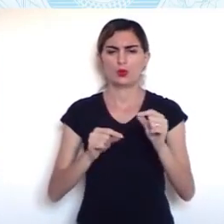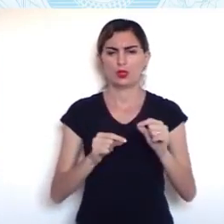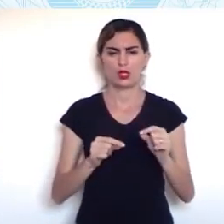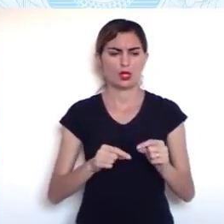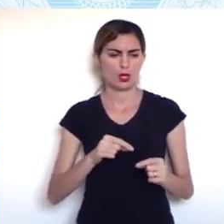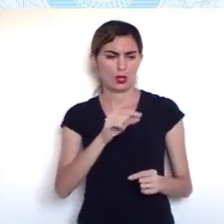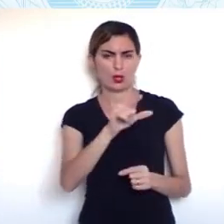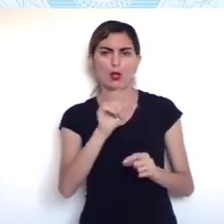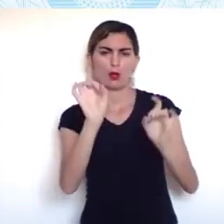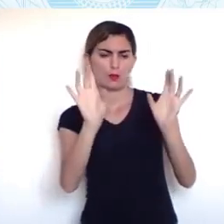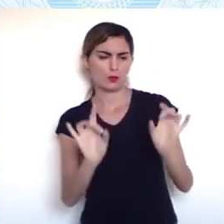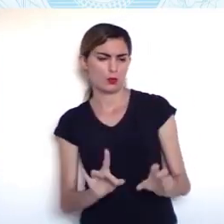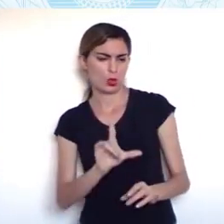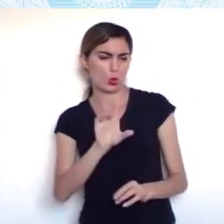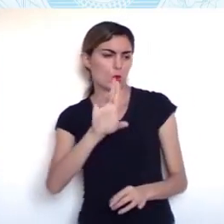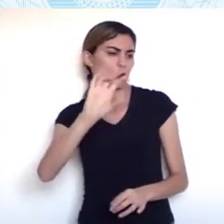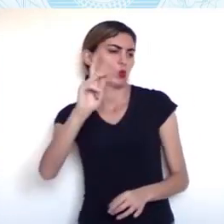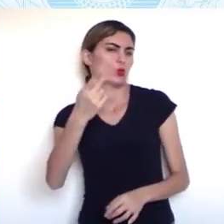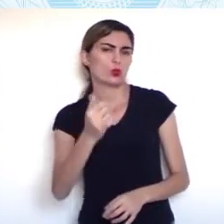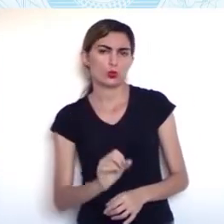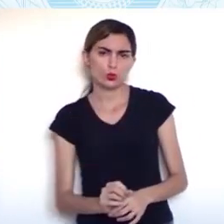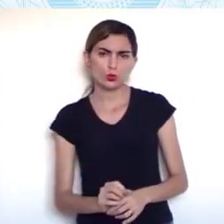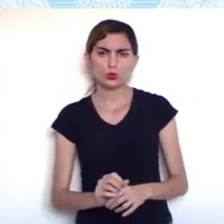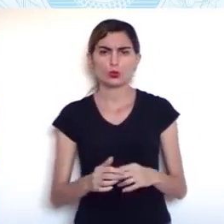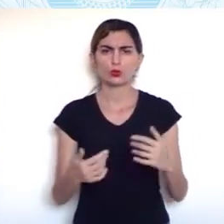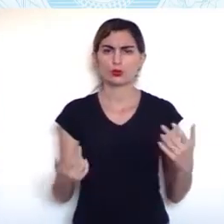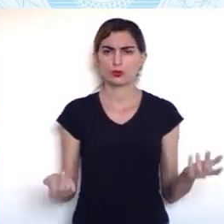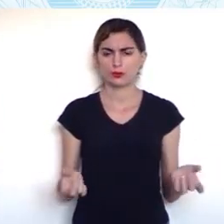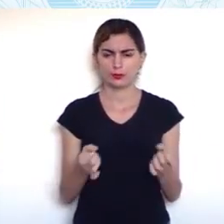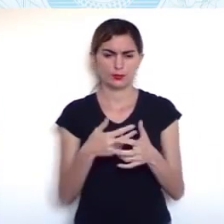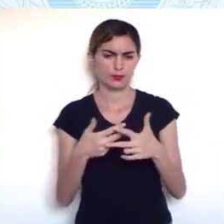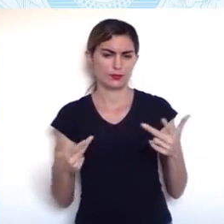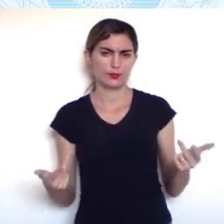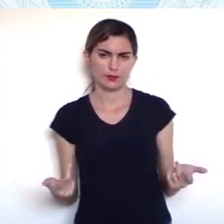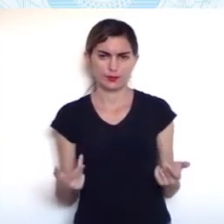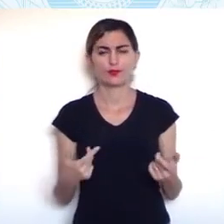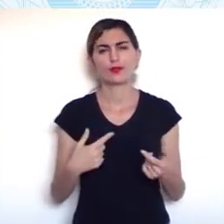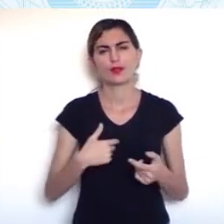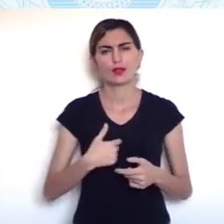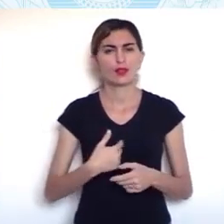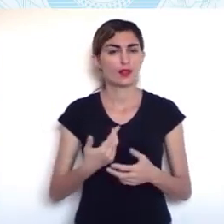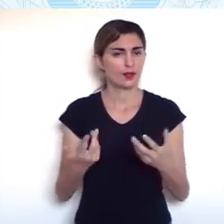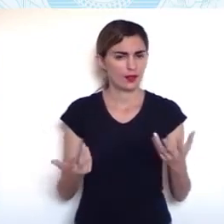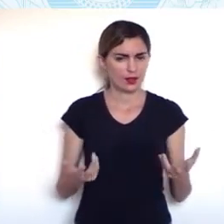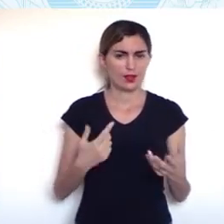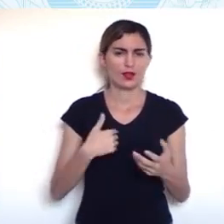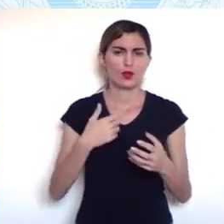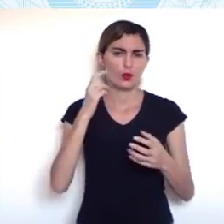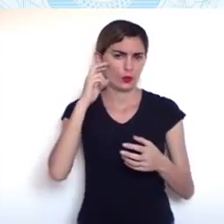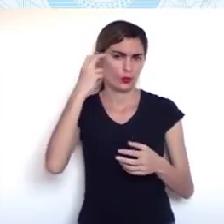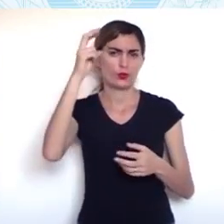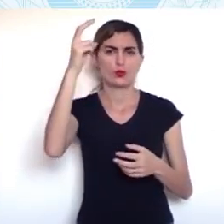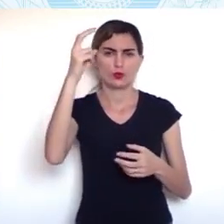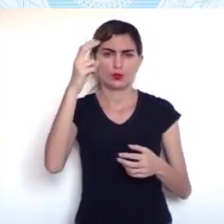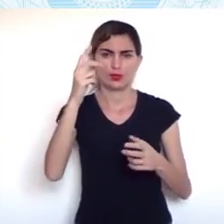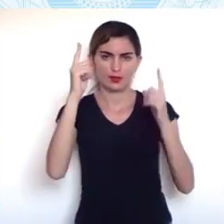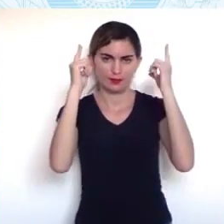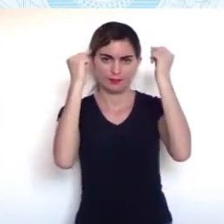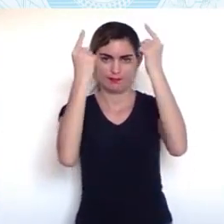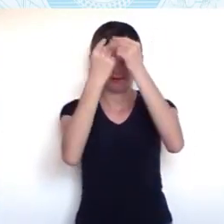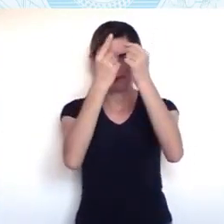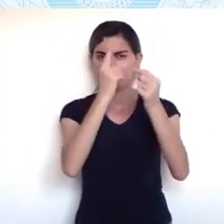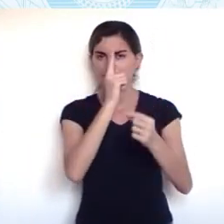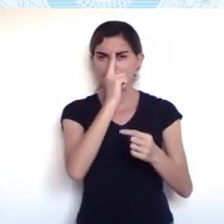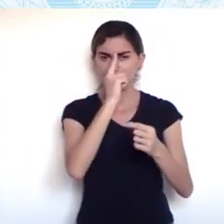e da opulência. Então, vejamos, também vamos ter influência da cultura